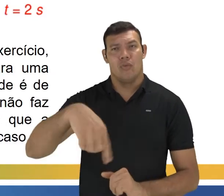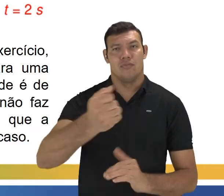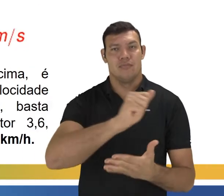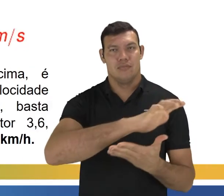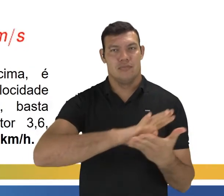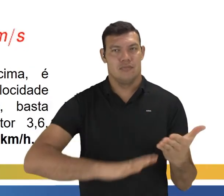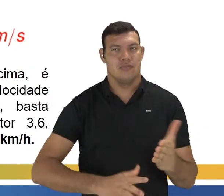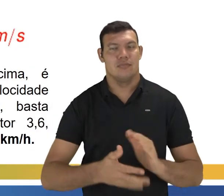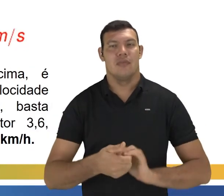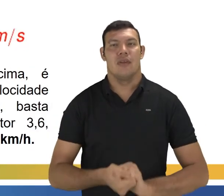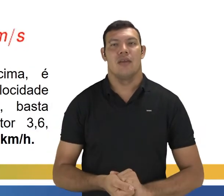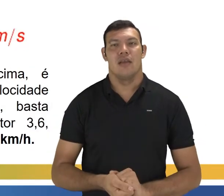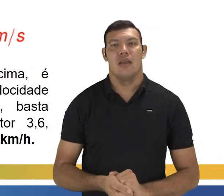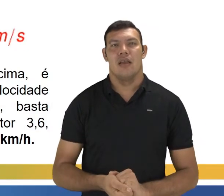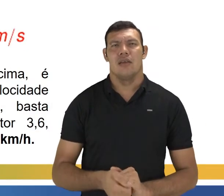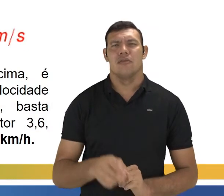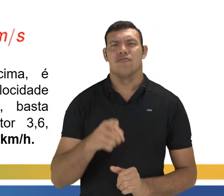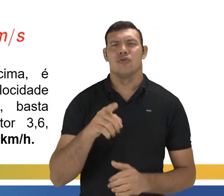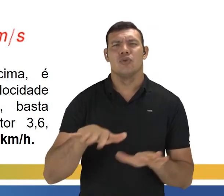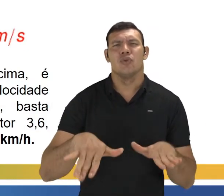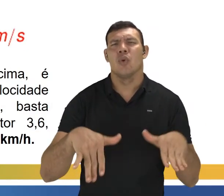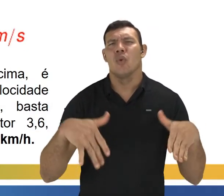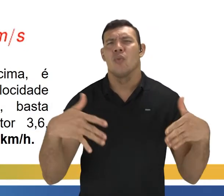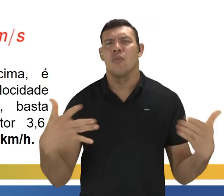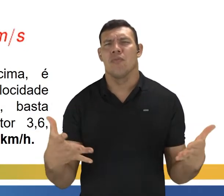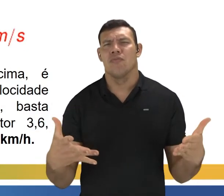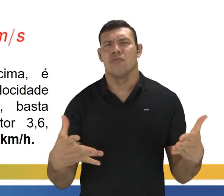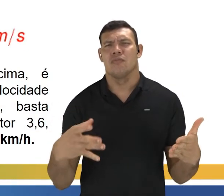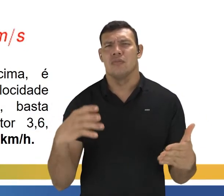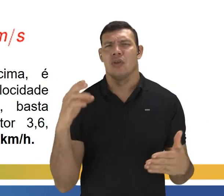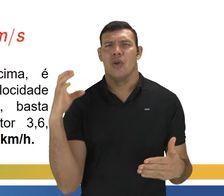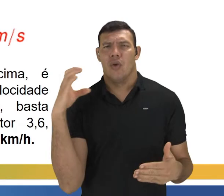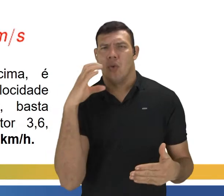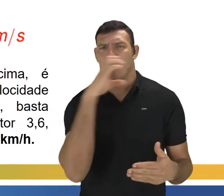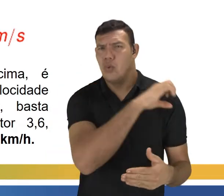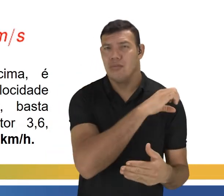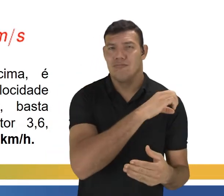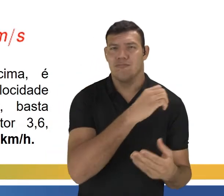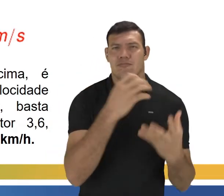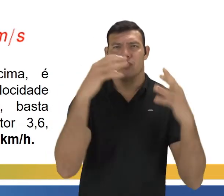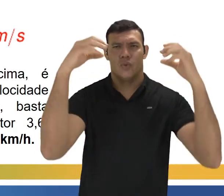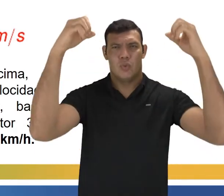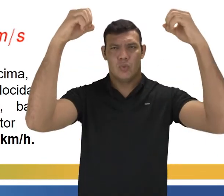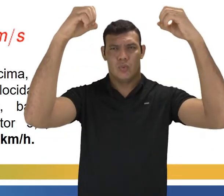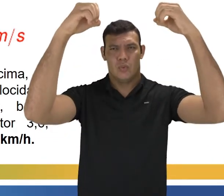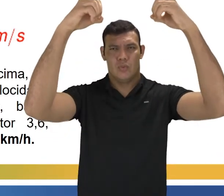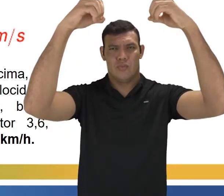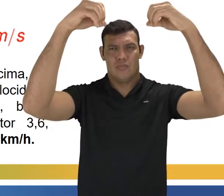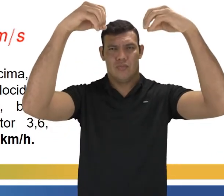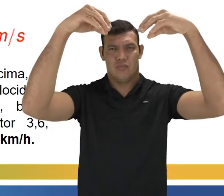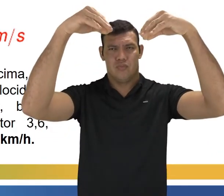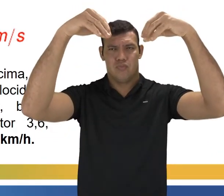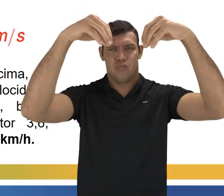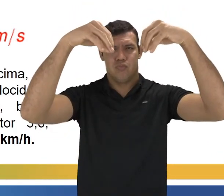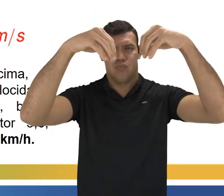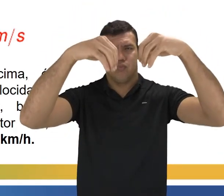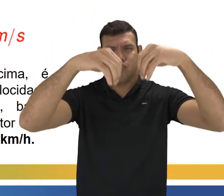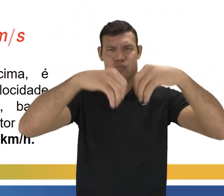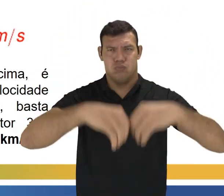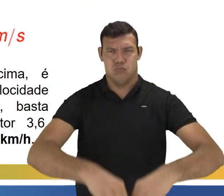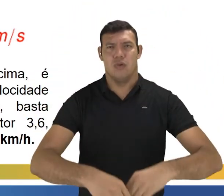tá bom vamos a mais um exercício aqui determine qual é a velocidade